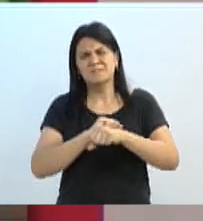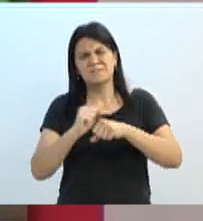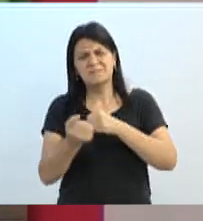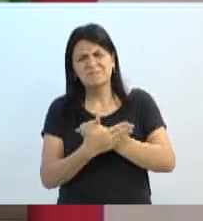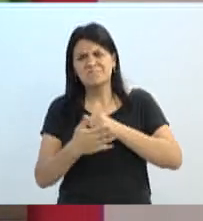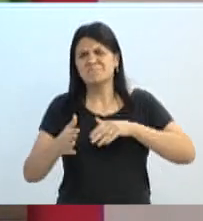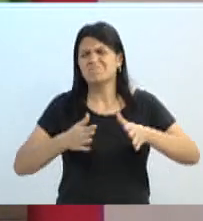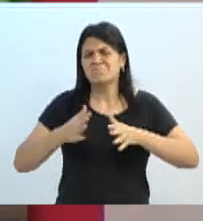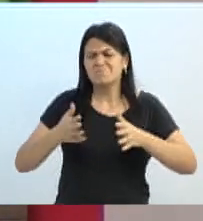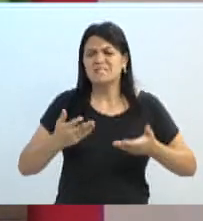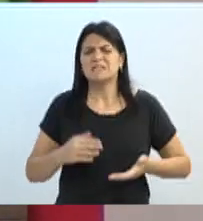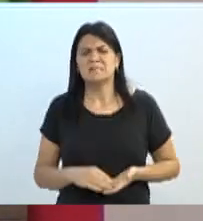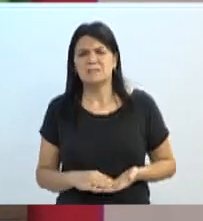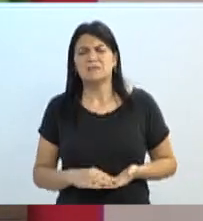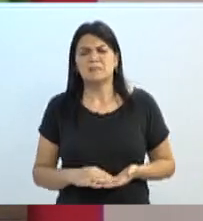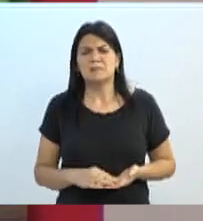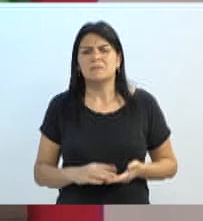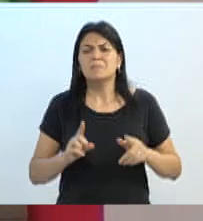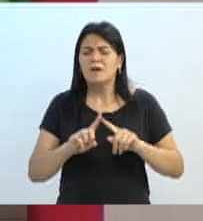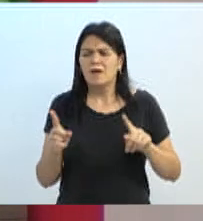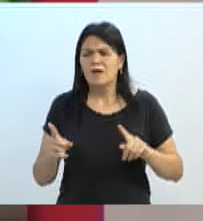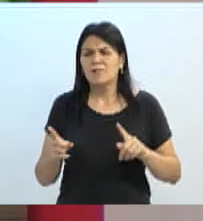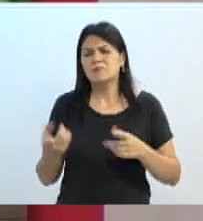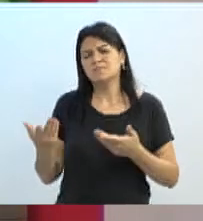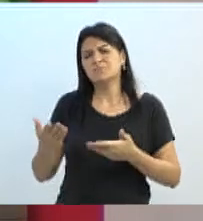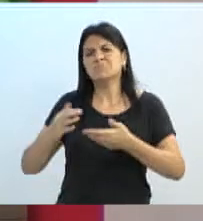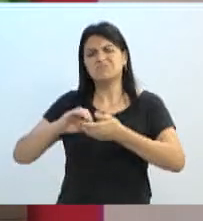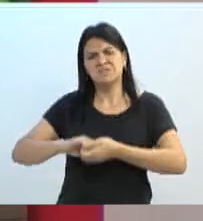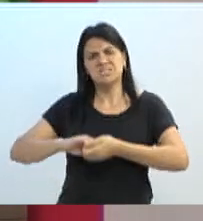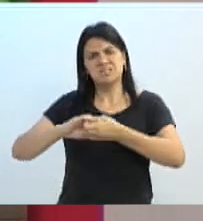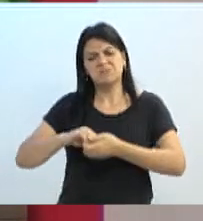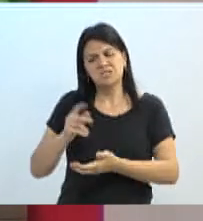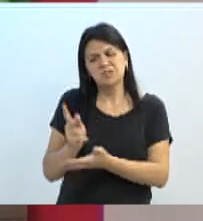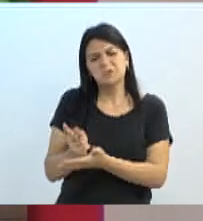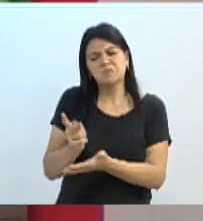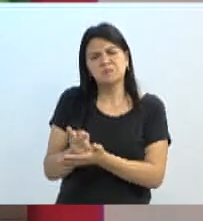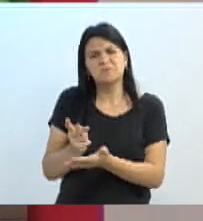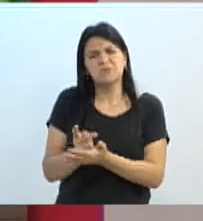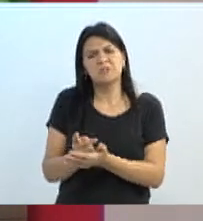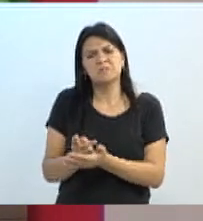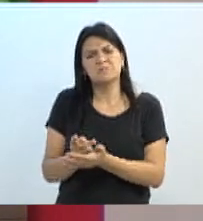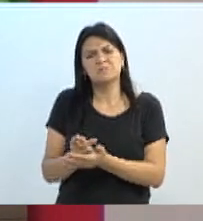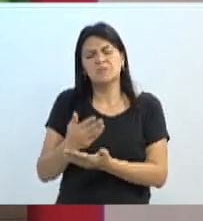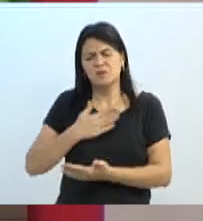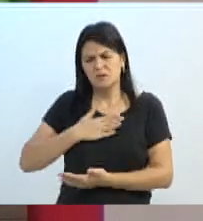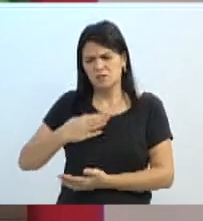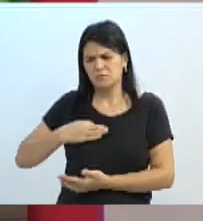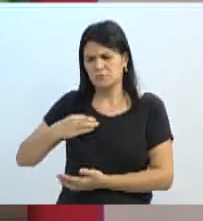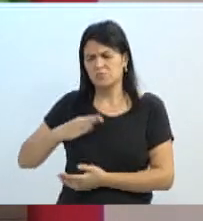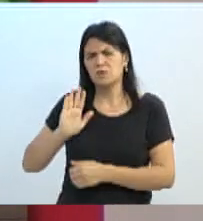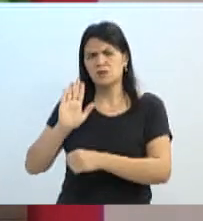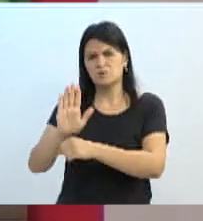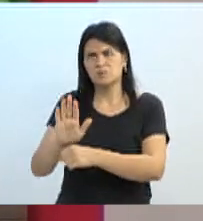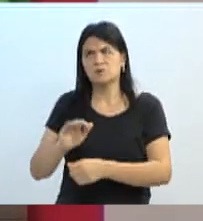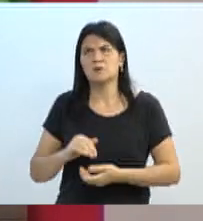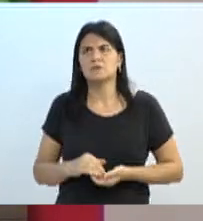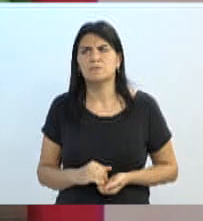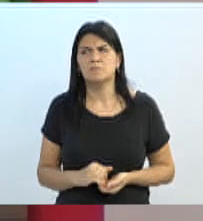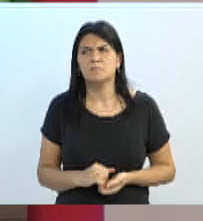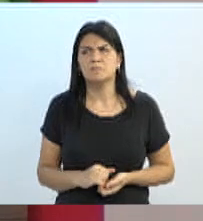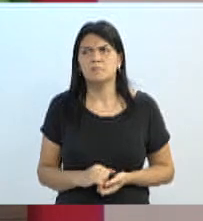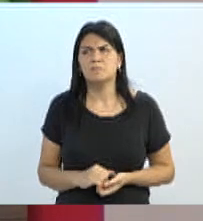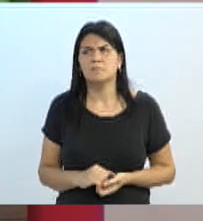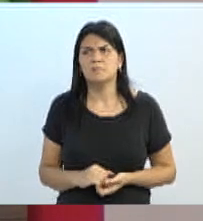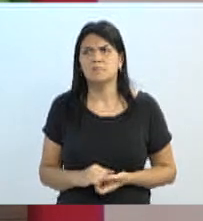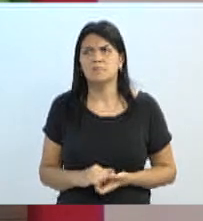empresas enfrentaram. Então, recebam aí os nossos parabéns. Podem continuar contando com este vereador. Eu vou conceder uma parte. Eu